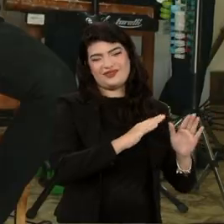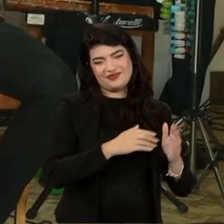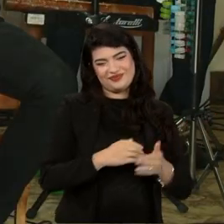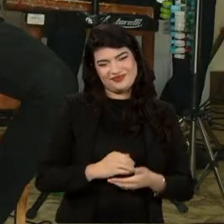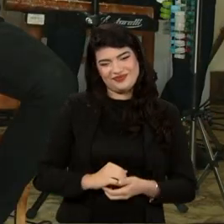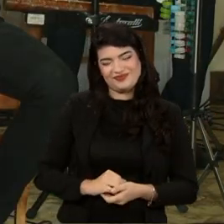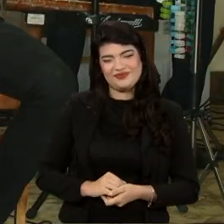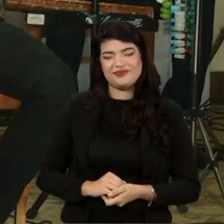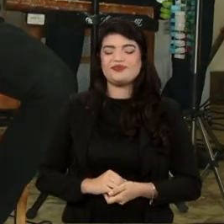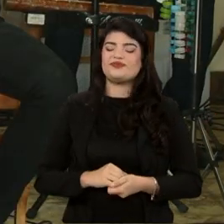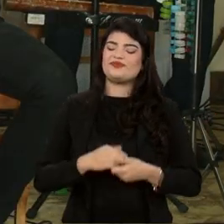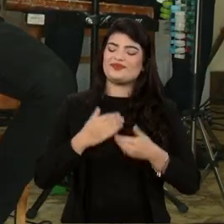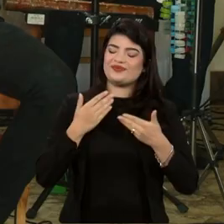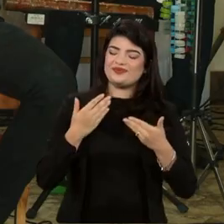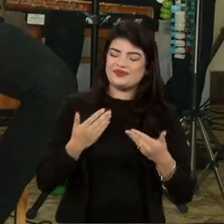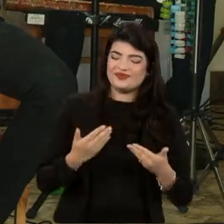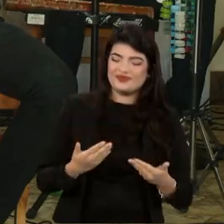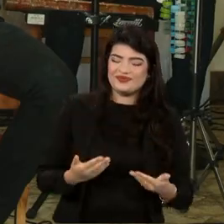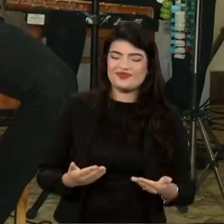Gerais, auê.